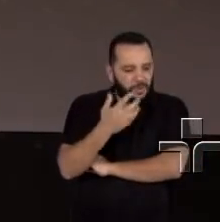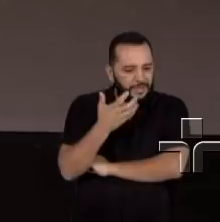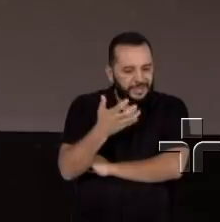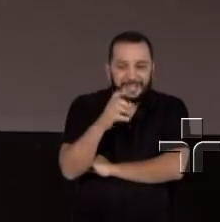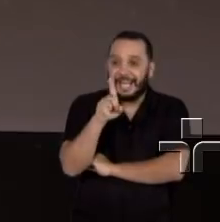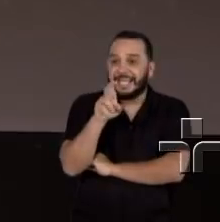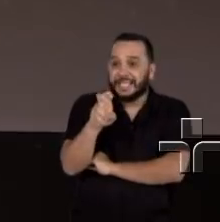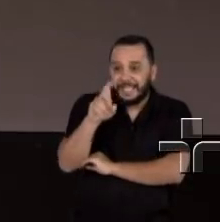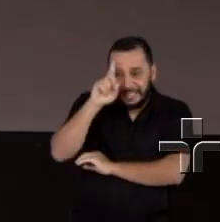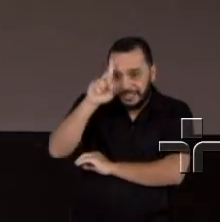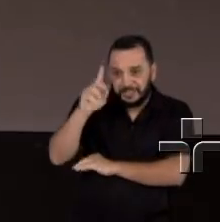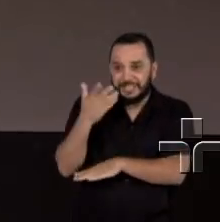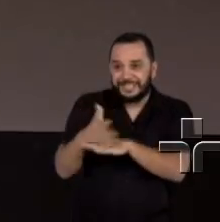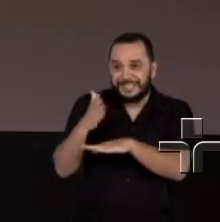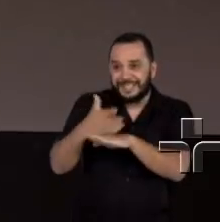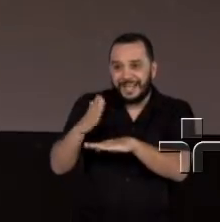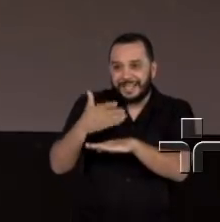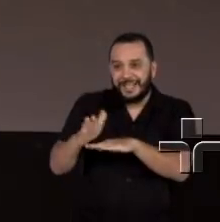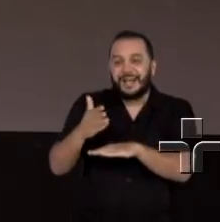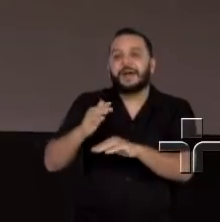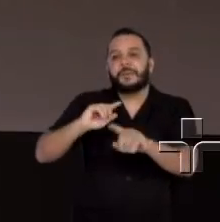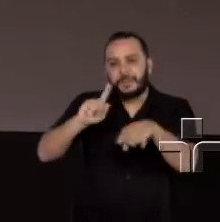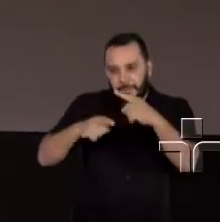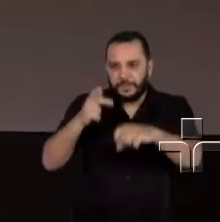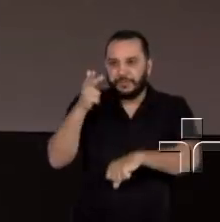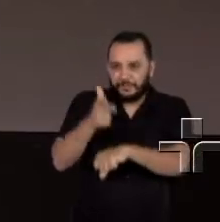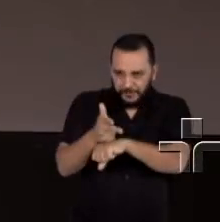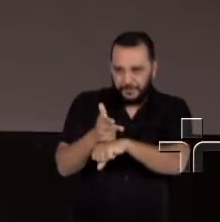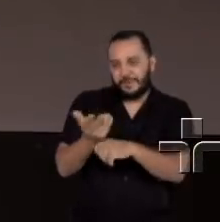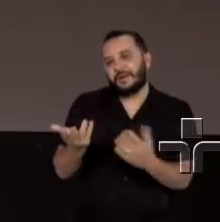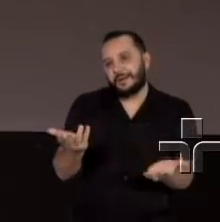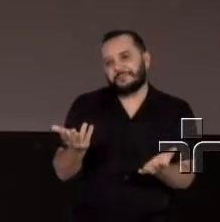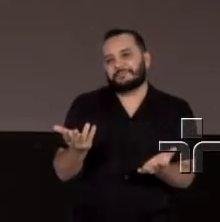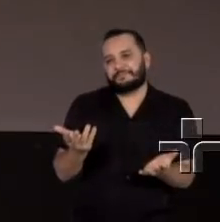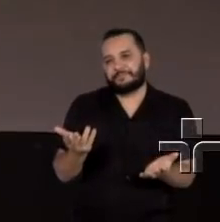cena e poder fazer. Para chegar numa